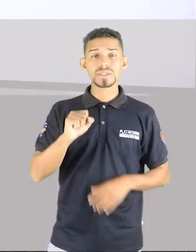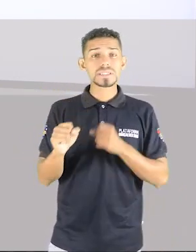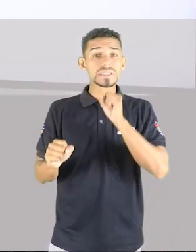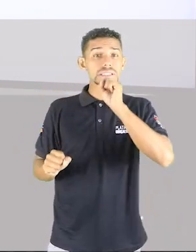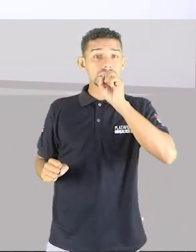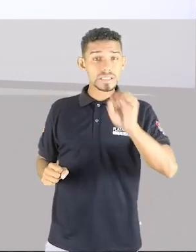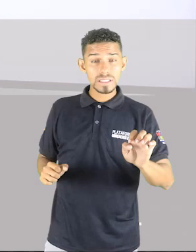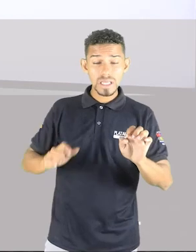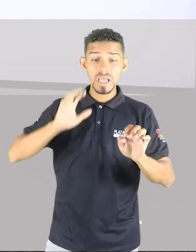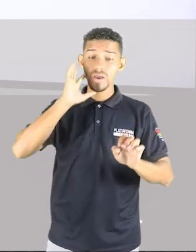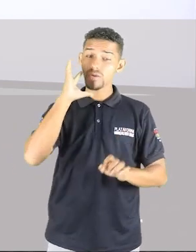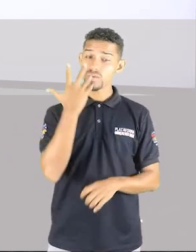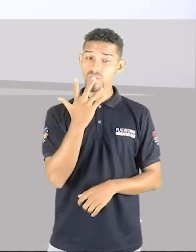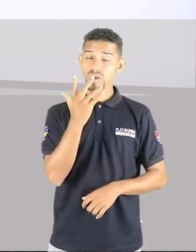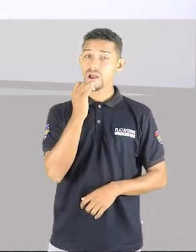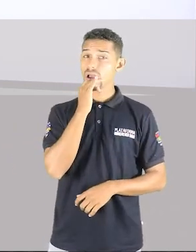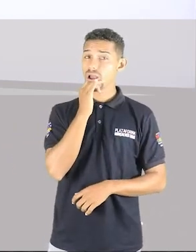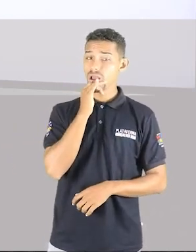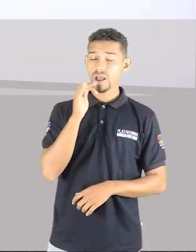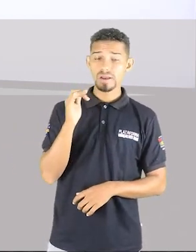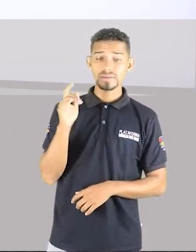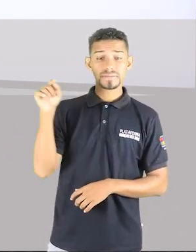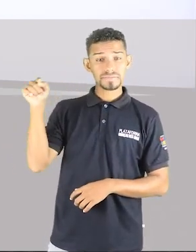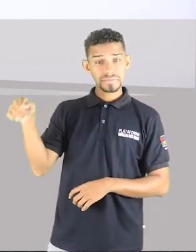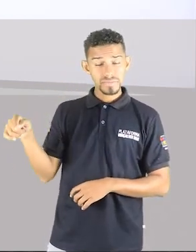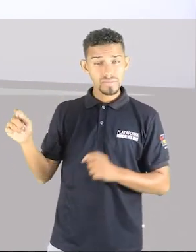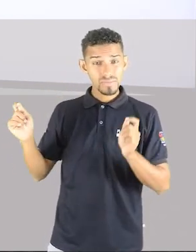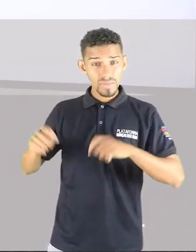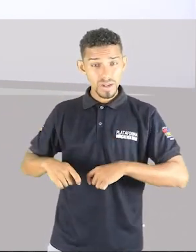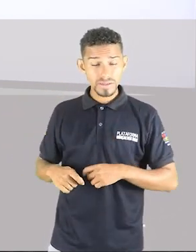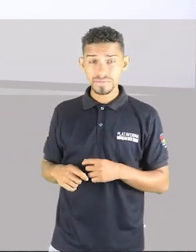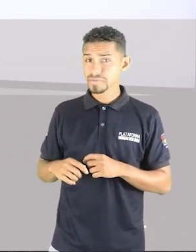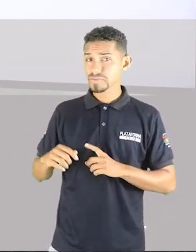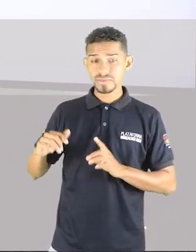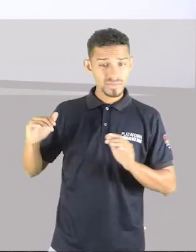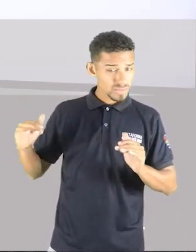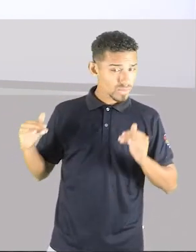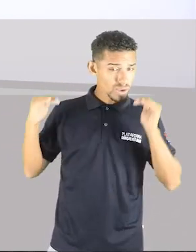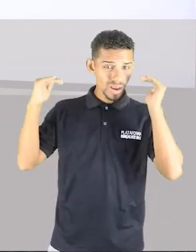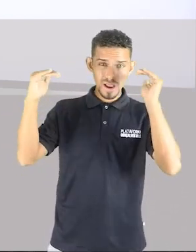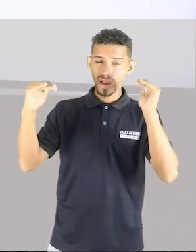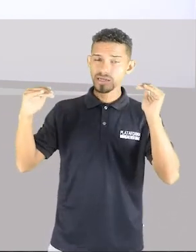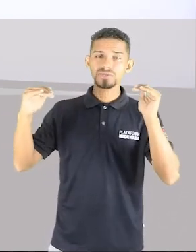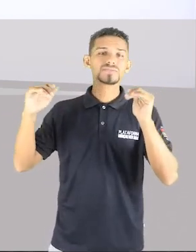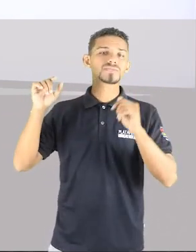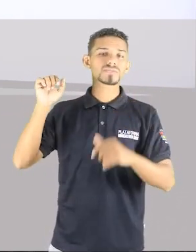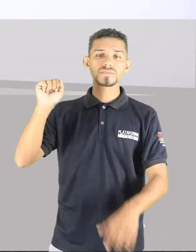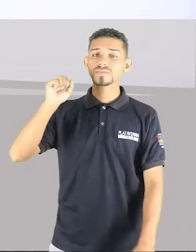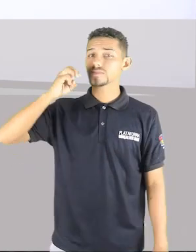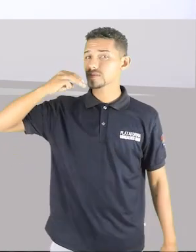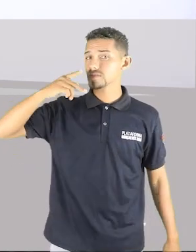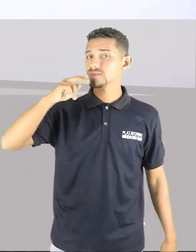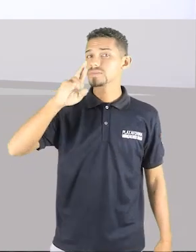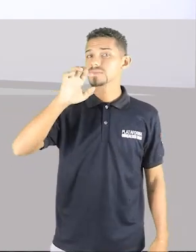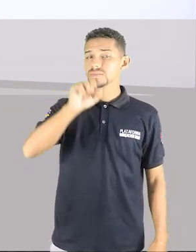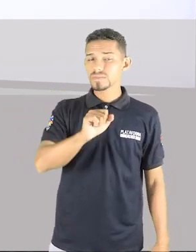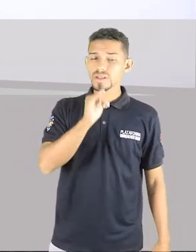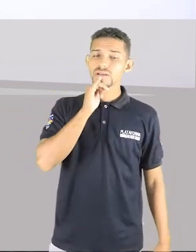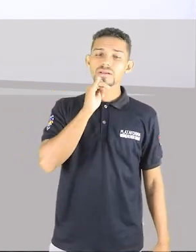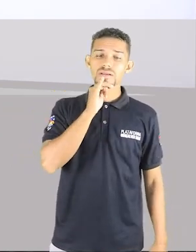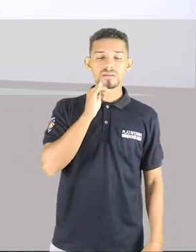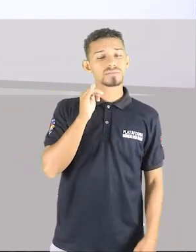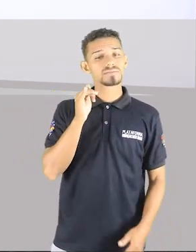der um curto circuito e por ele passar uma corrente maior do que a que ele suporta no